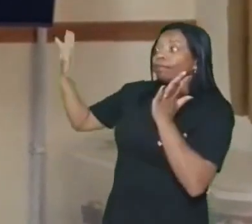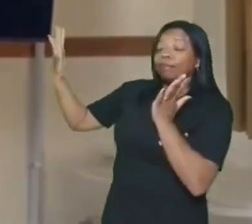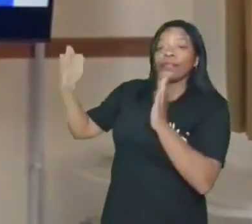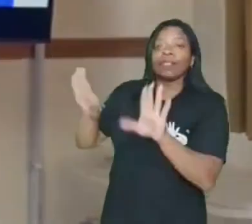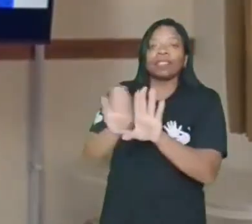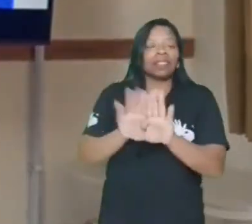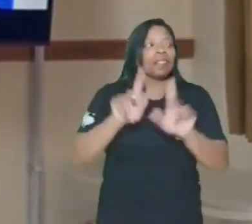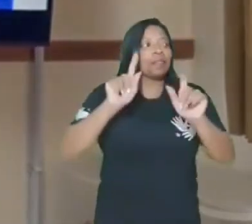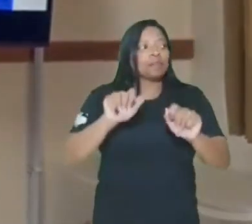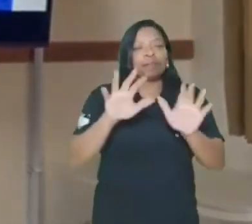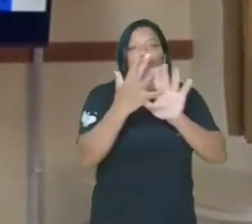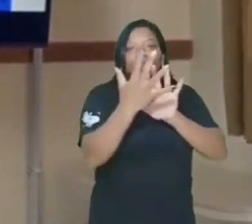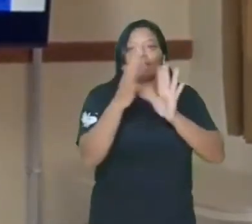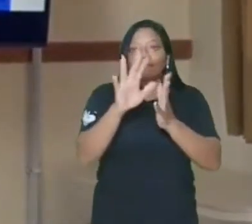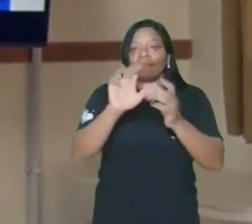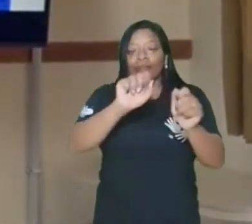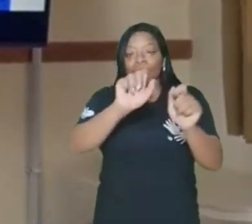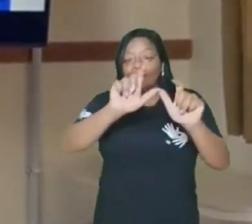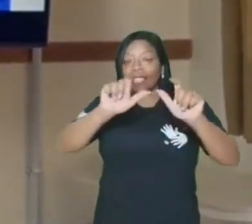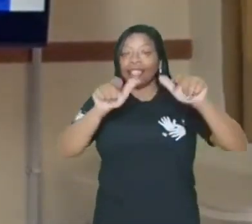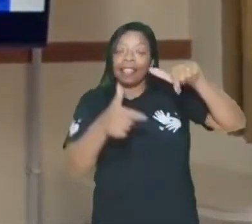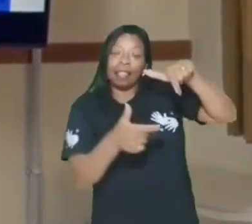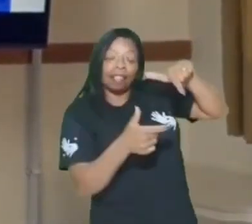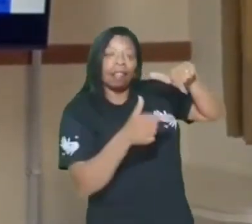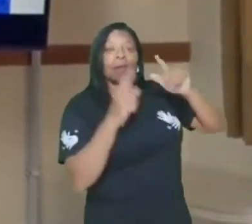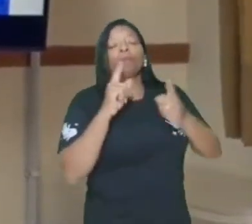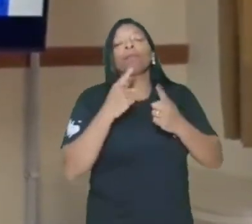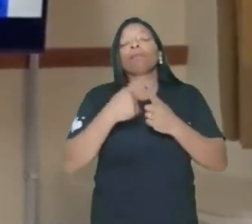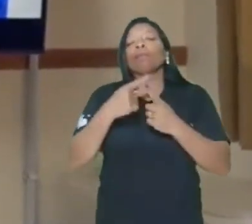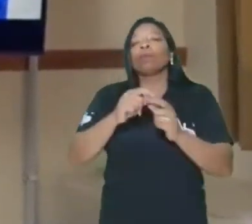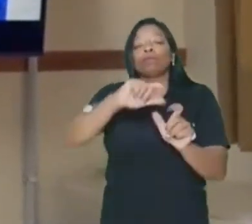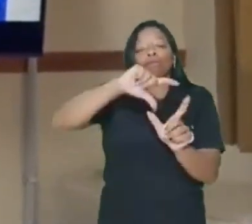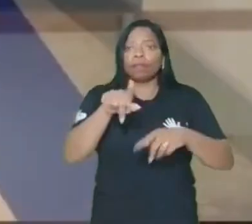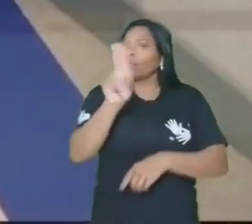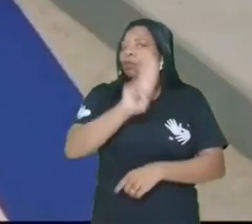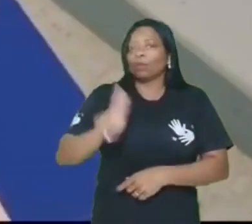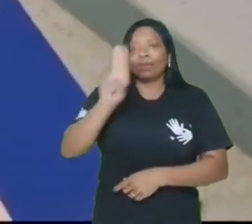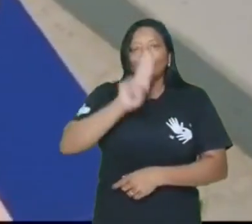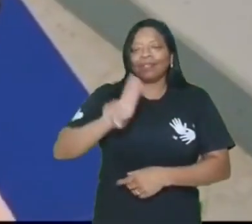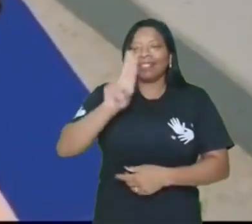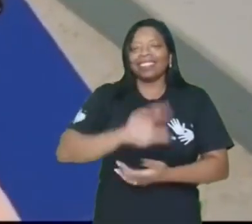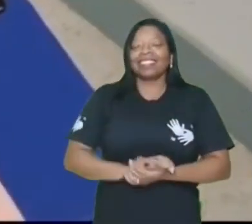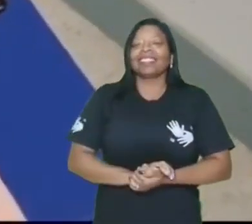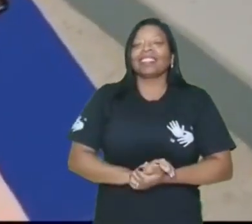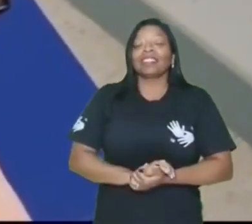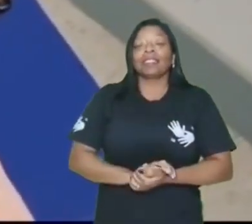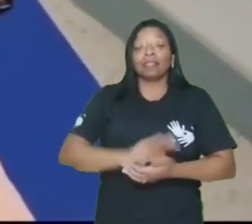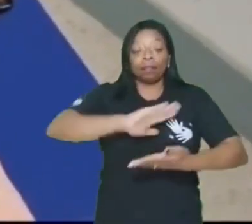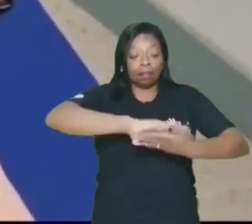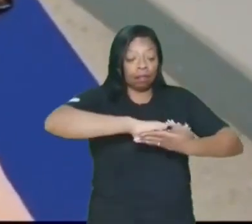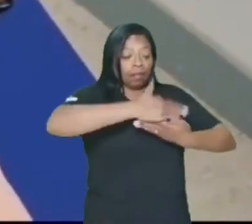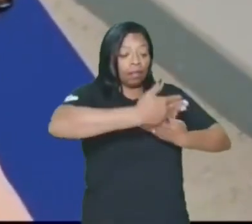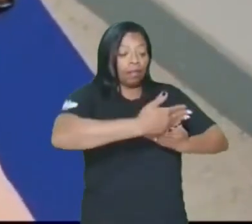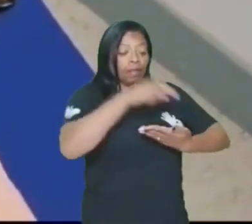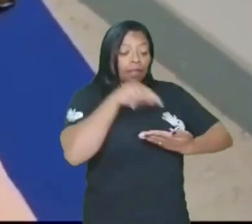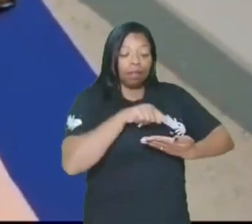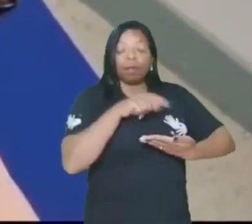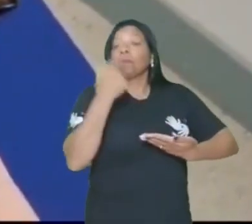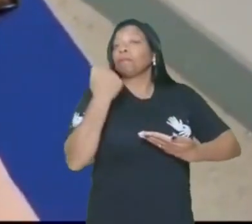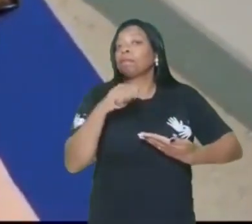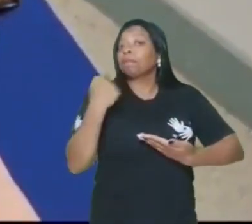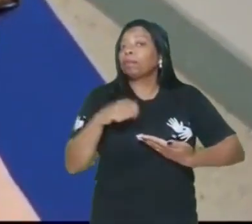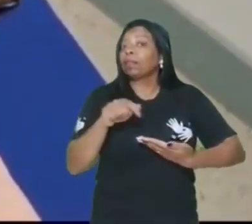celular e aí ele vai ficar a visualização maior. Na tela do seu notebook, certifique-se que